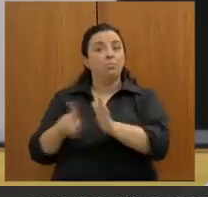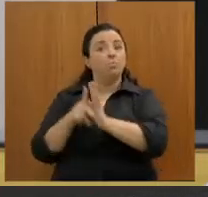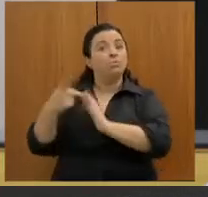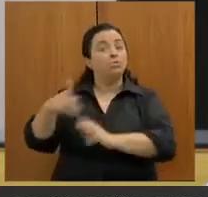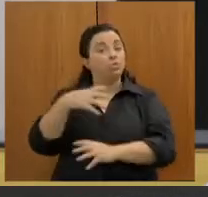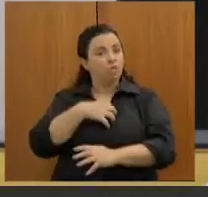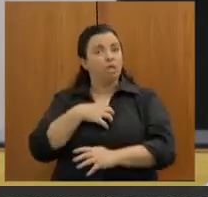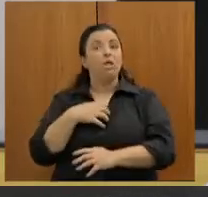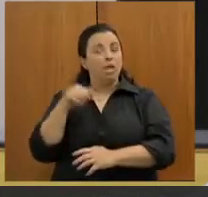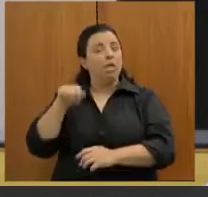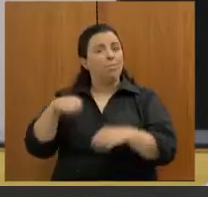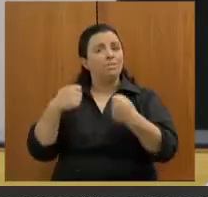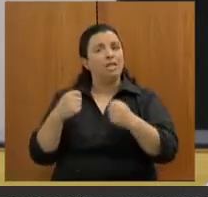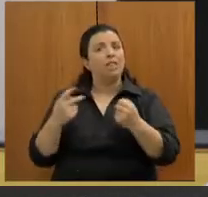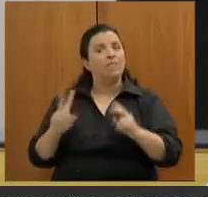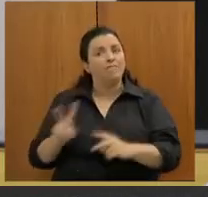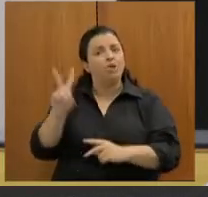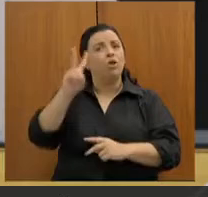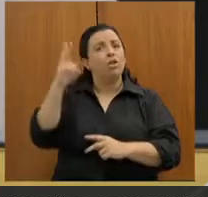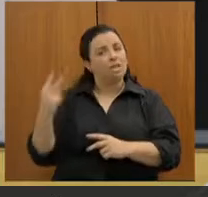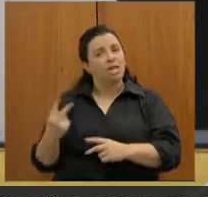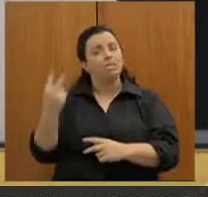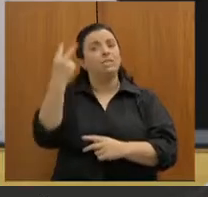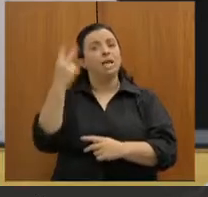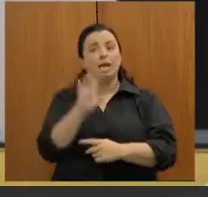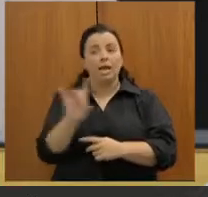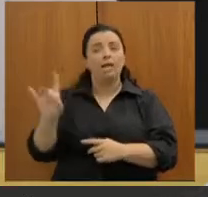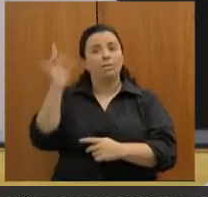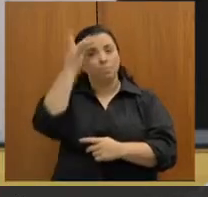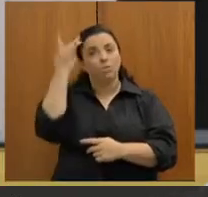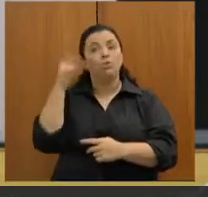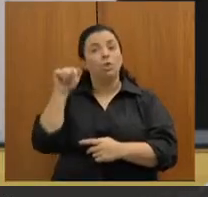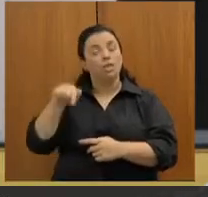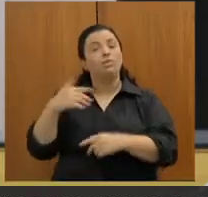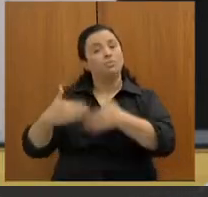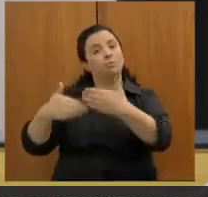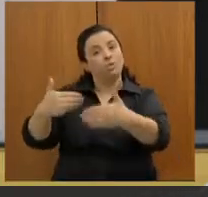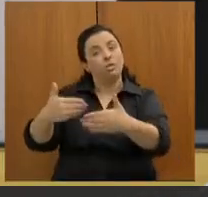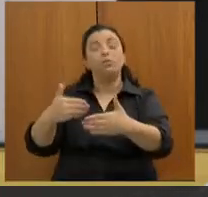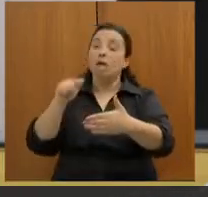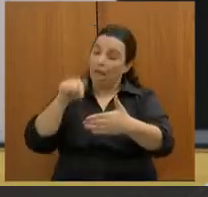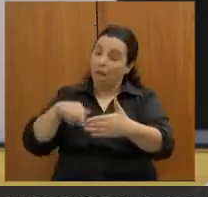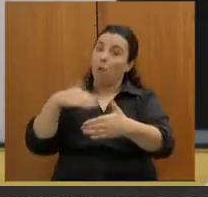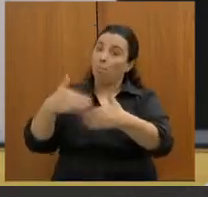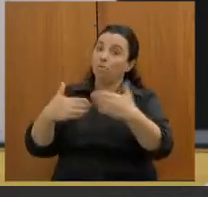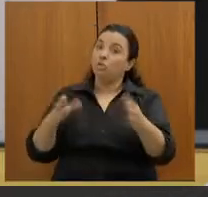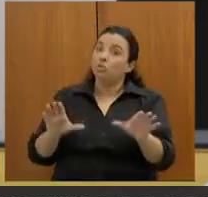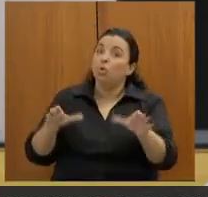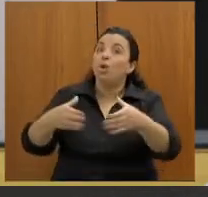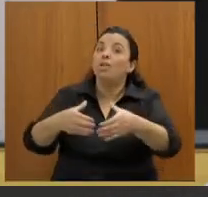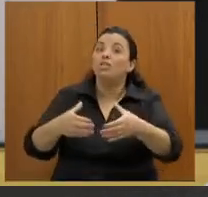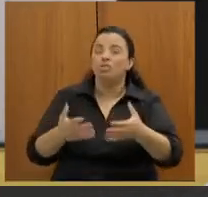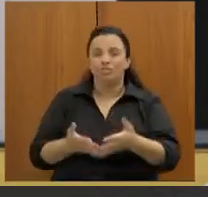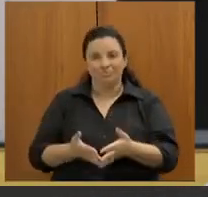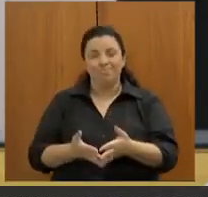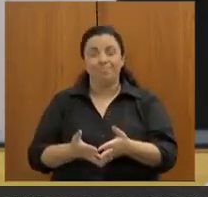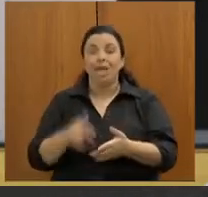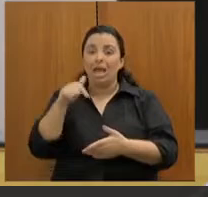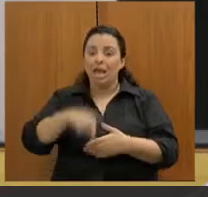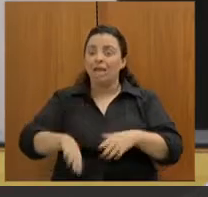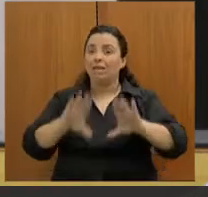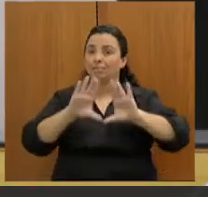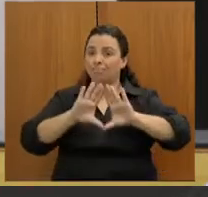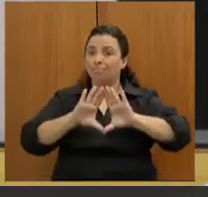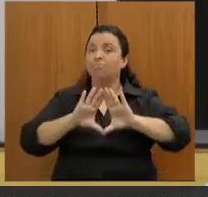participação de cada uma dessas pessoas nesse processo que é um processo coletivo e essa é uma casa Legislativa um